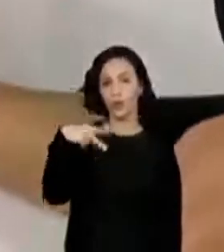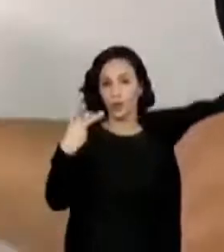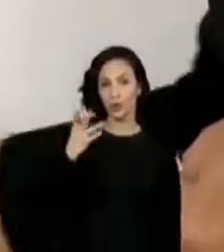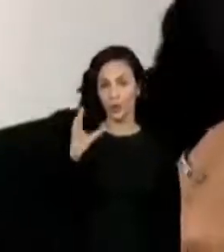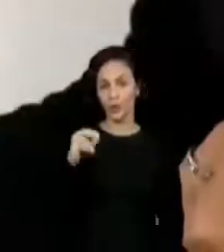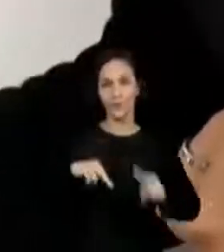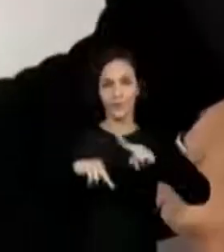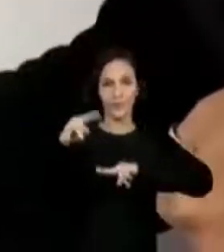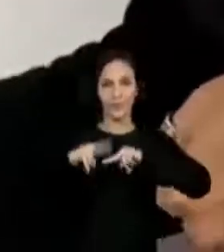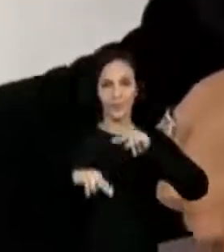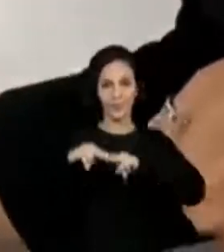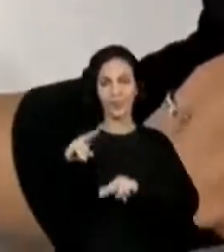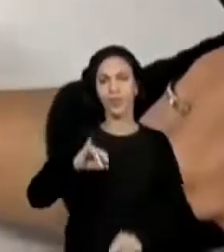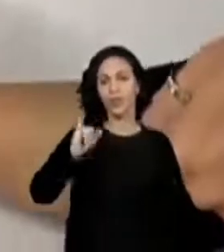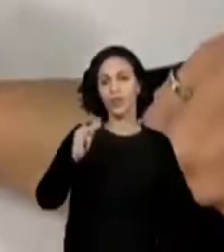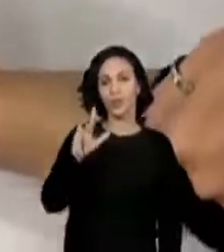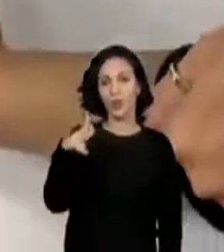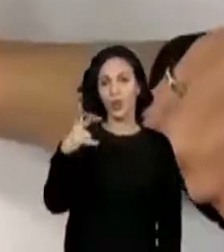julho,